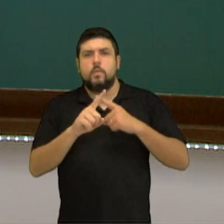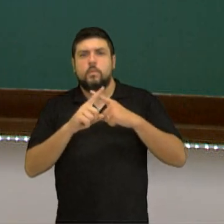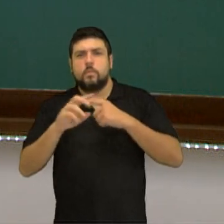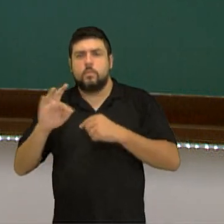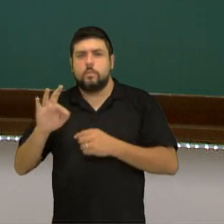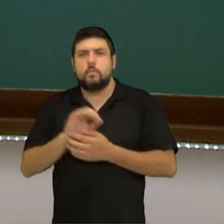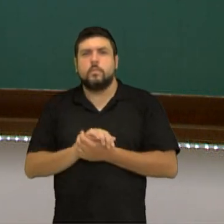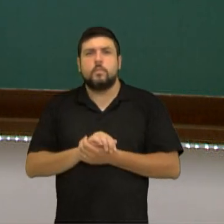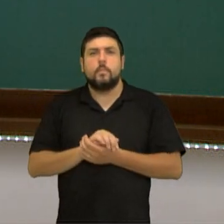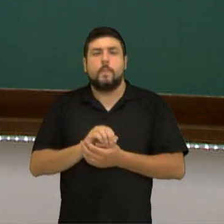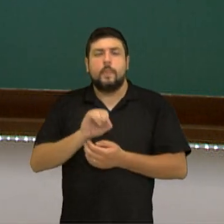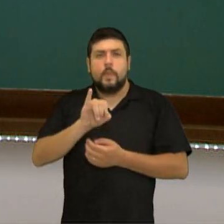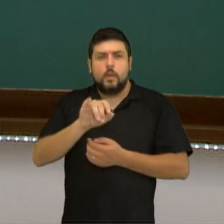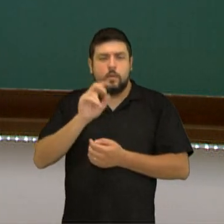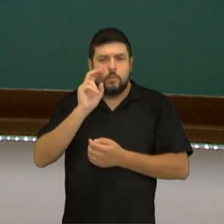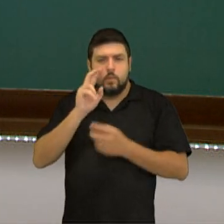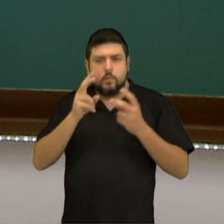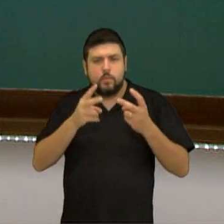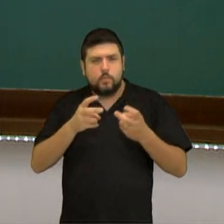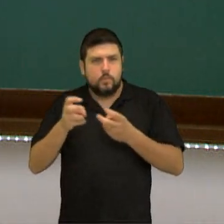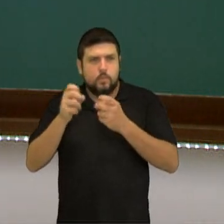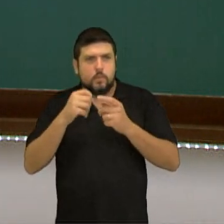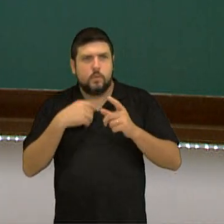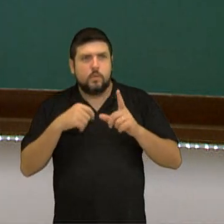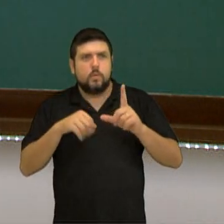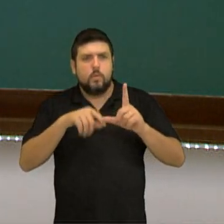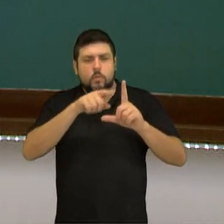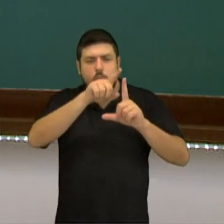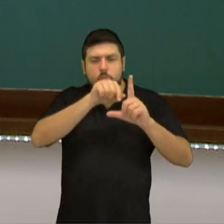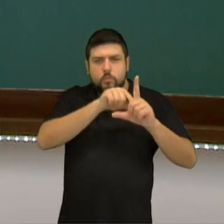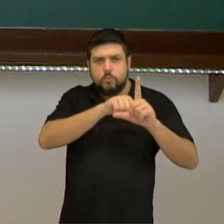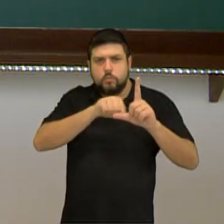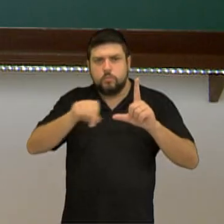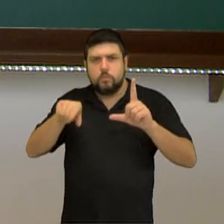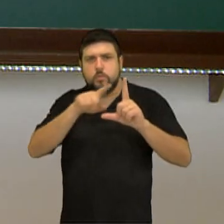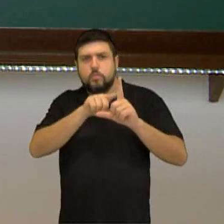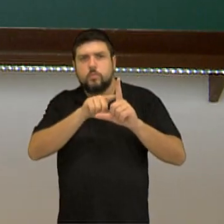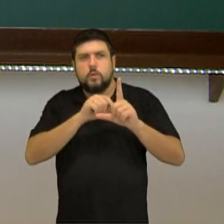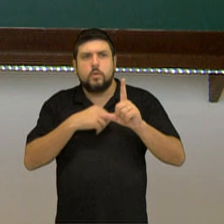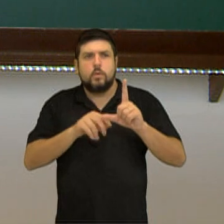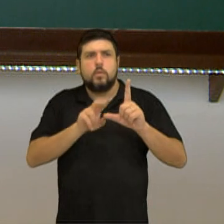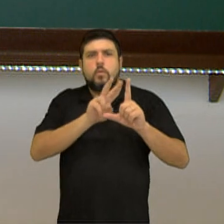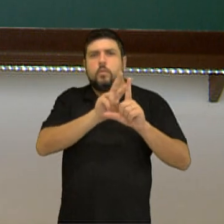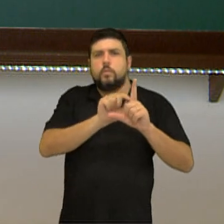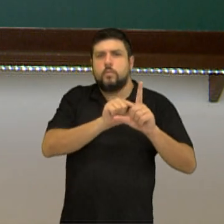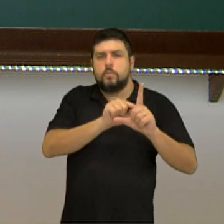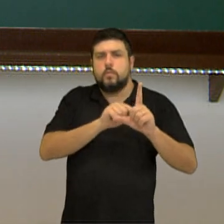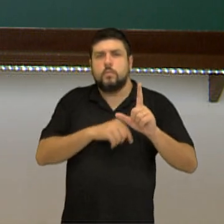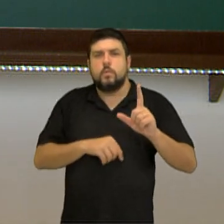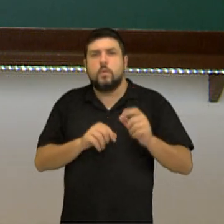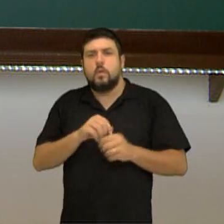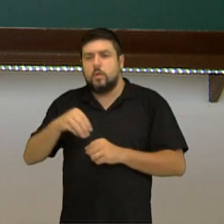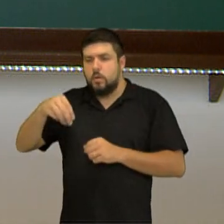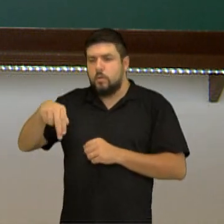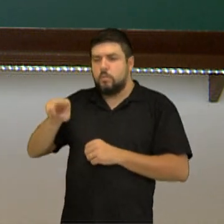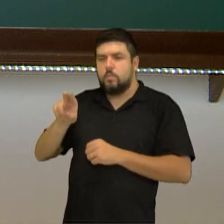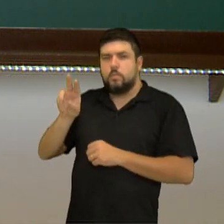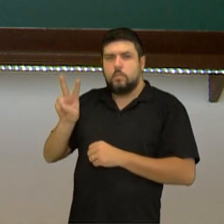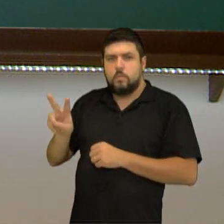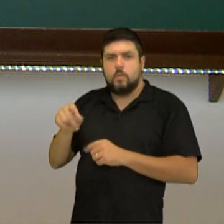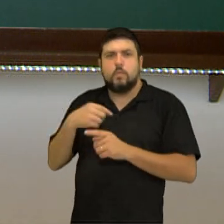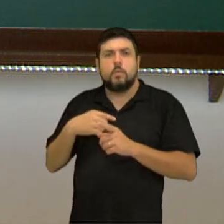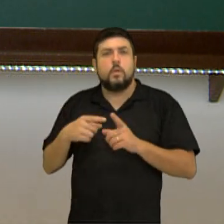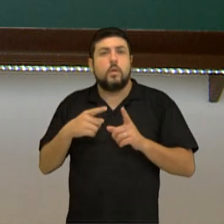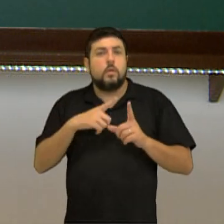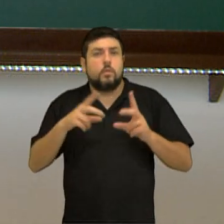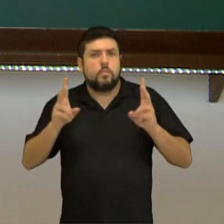Se você for olhar o movimento uniforme, você vai perceber que ele é uma reta que corta o eixo do V. Enquanto que no Move você tem a mesma coisa,